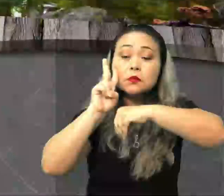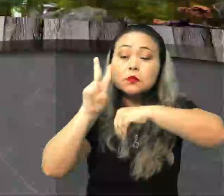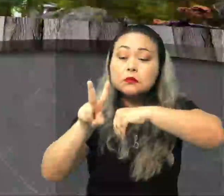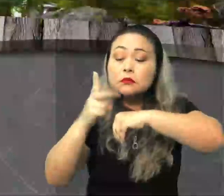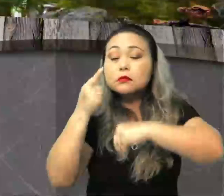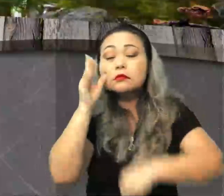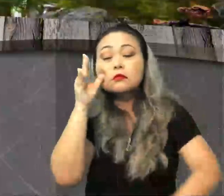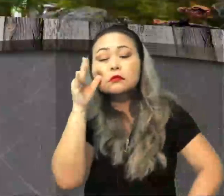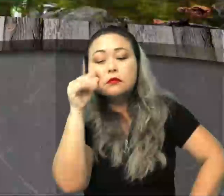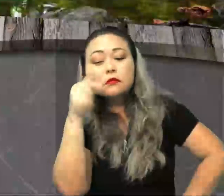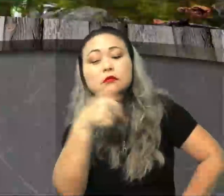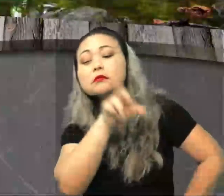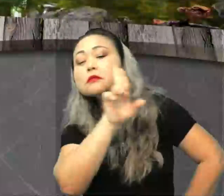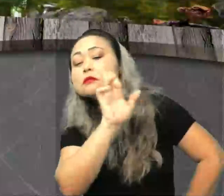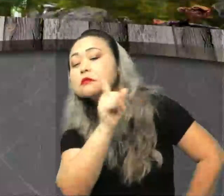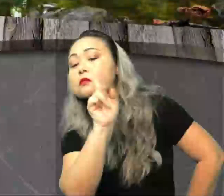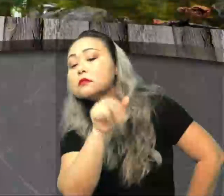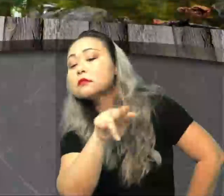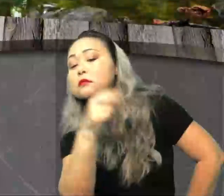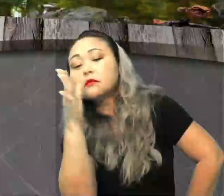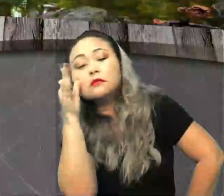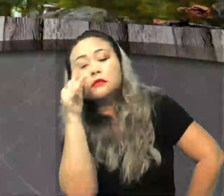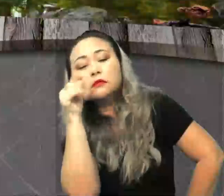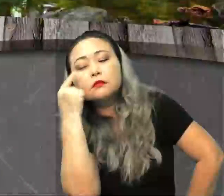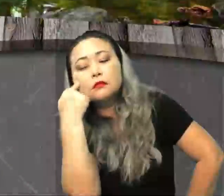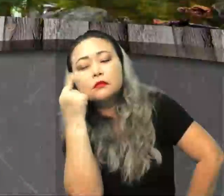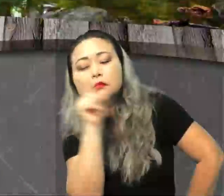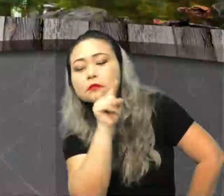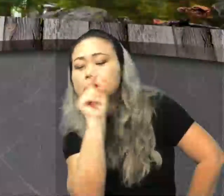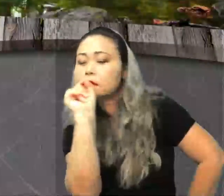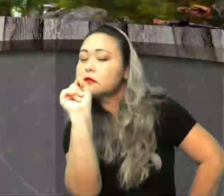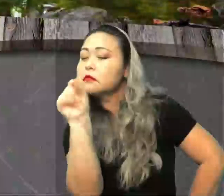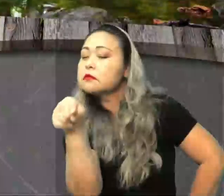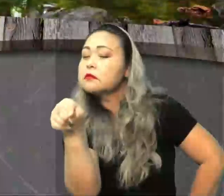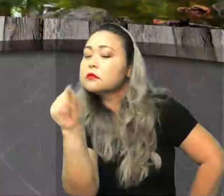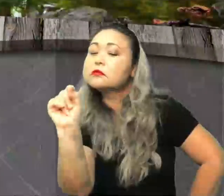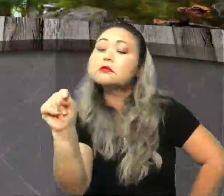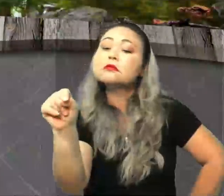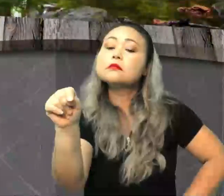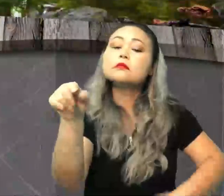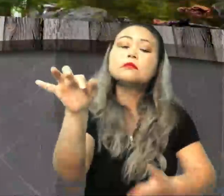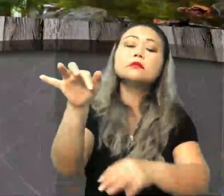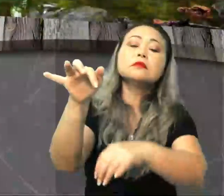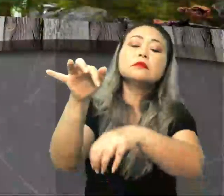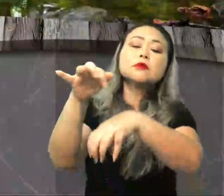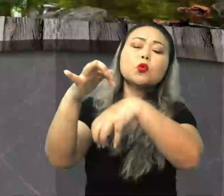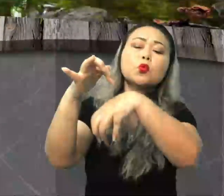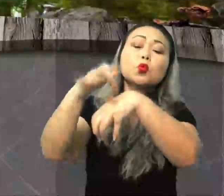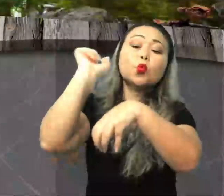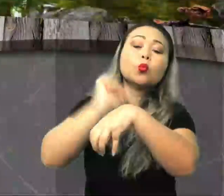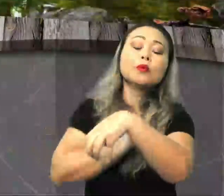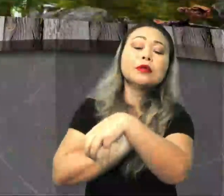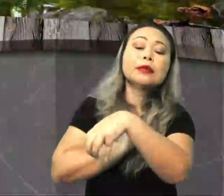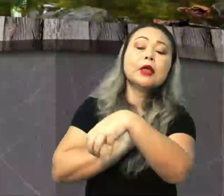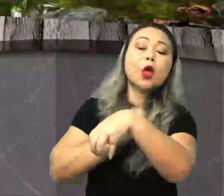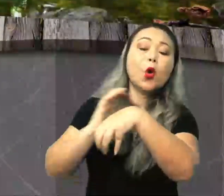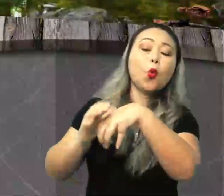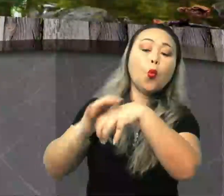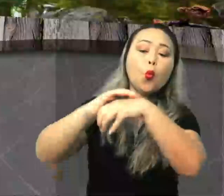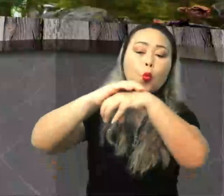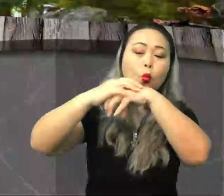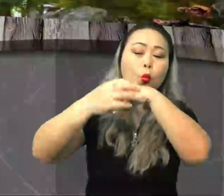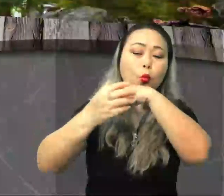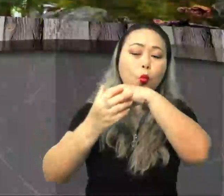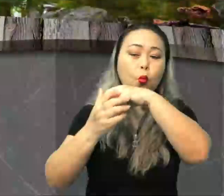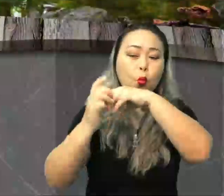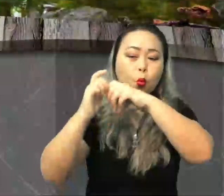teve curiosidade de daquela um toque sutil, né, num caracol? O que